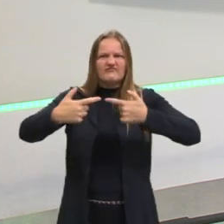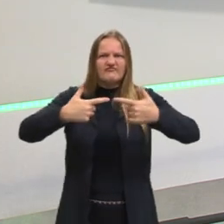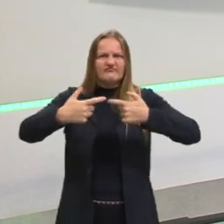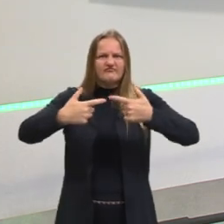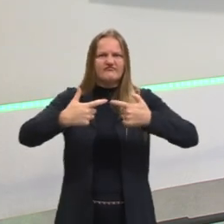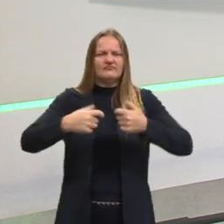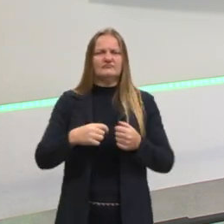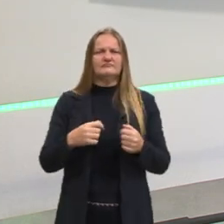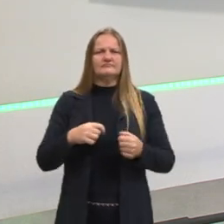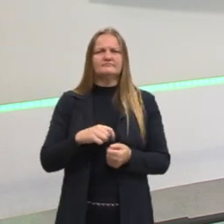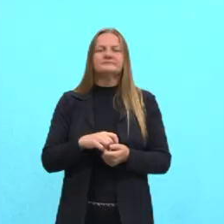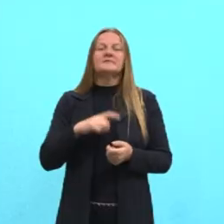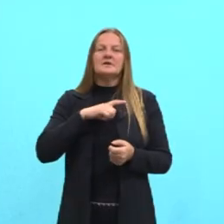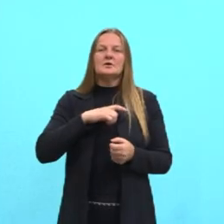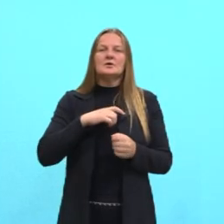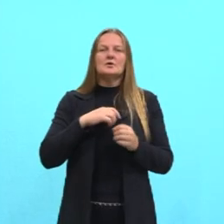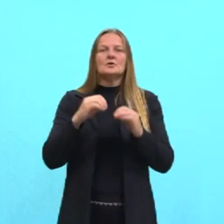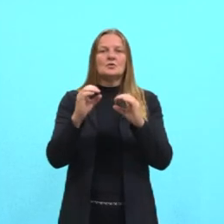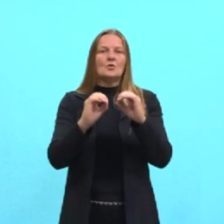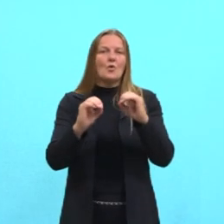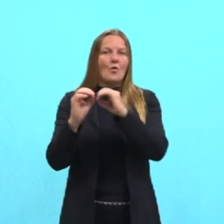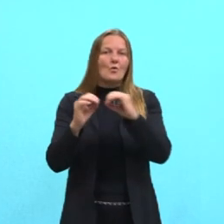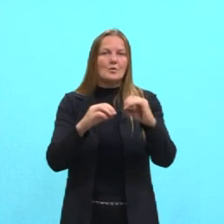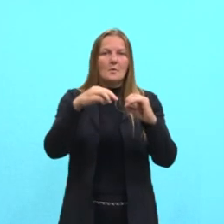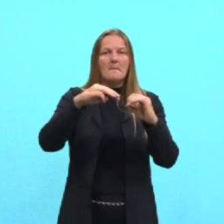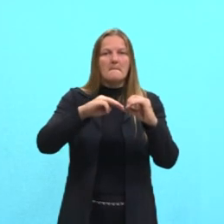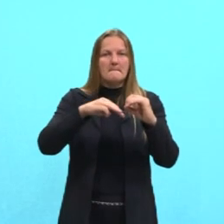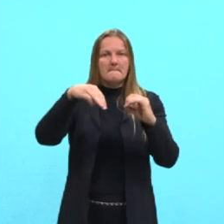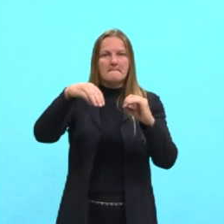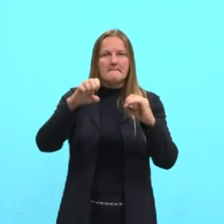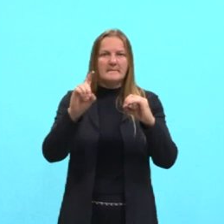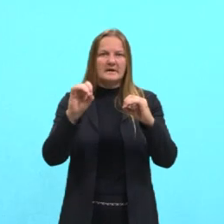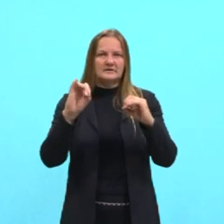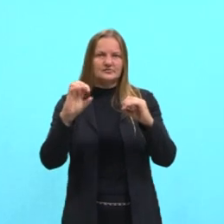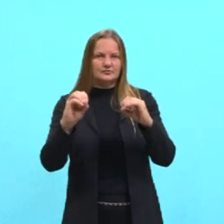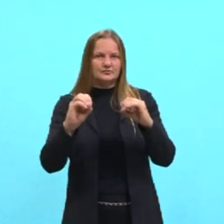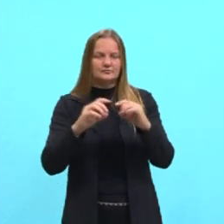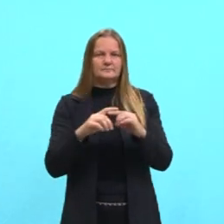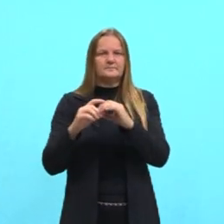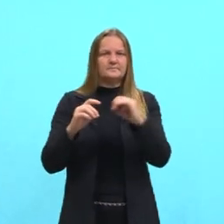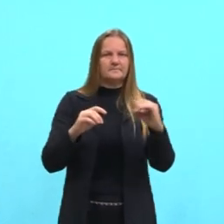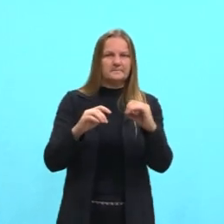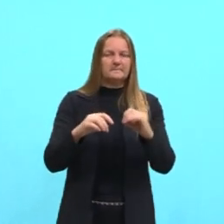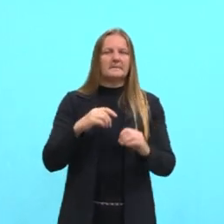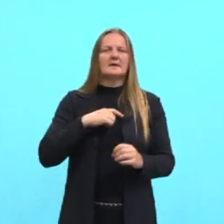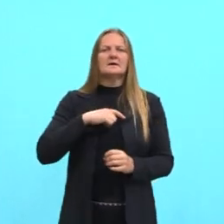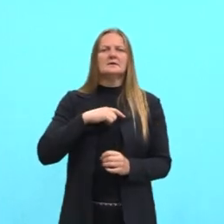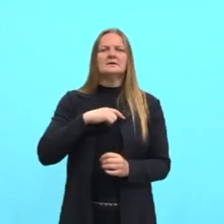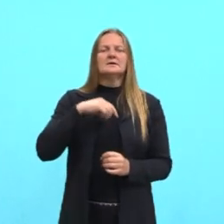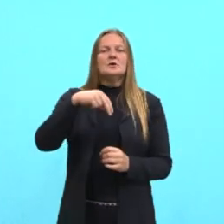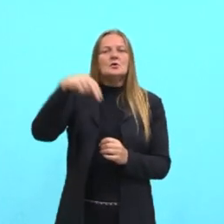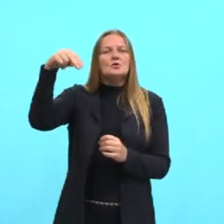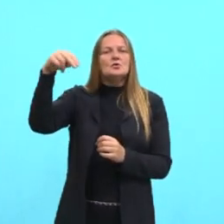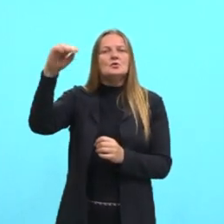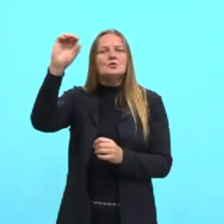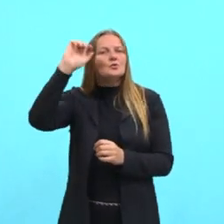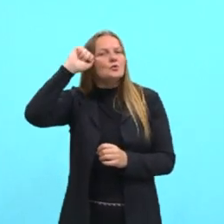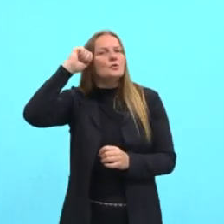históricos lá no oriente médio e o Egito que é um país que liga o Nordeste da África